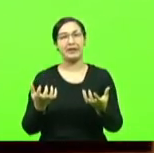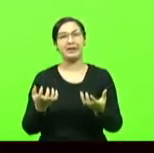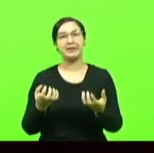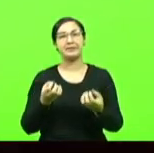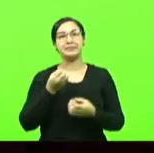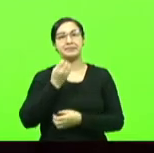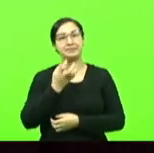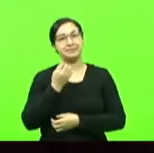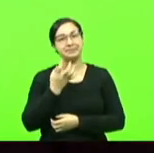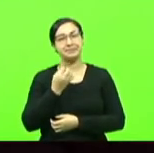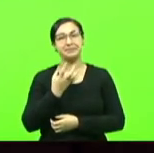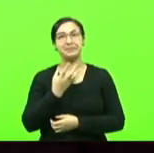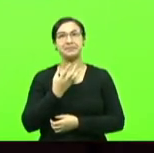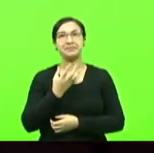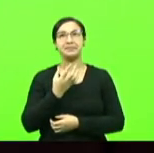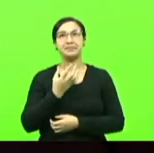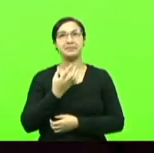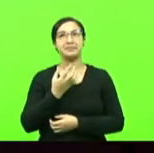tenham aqui